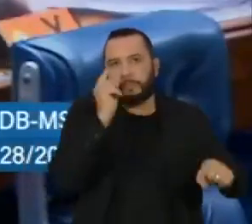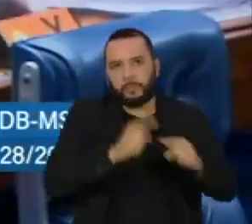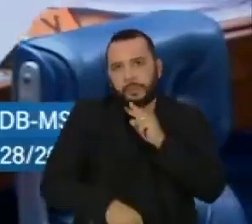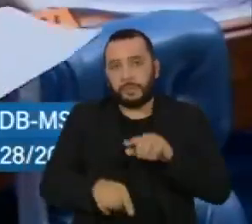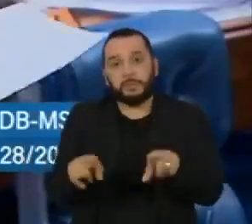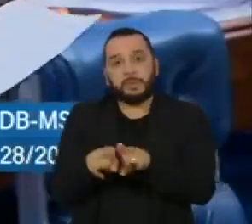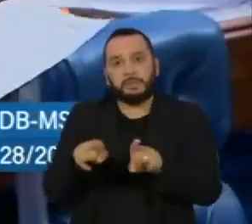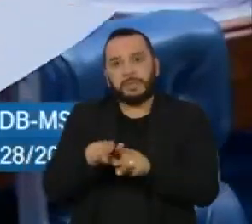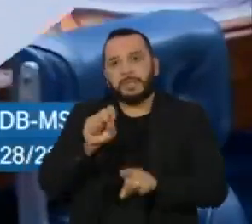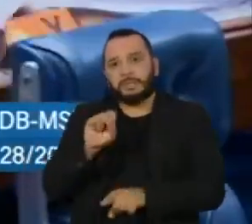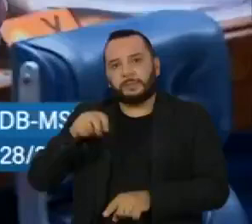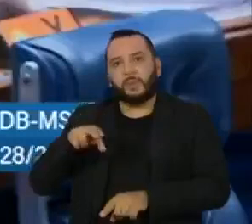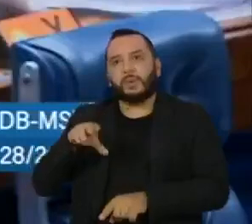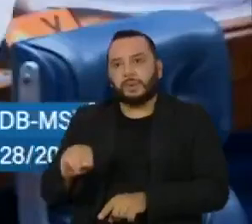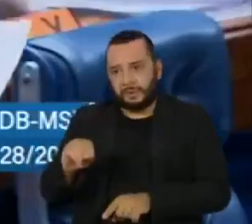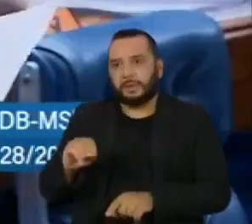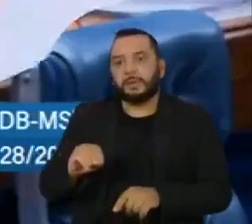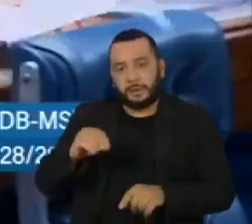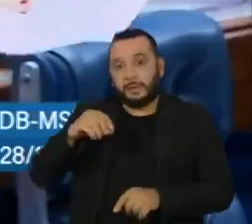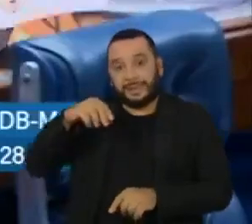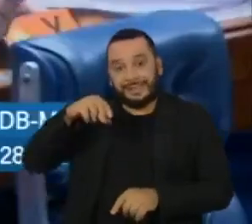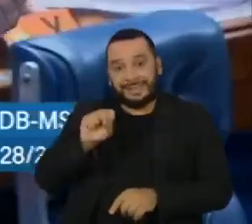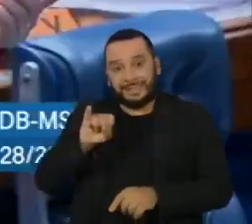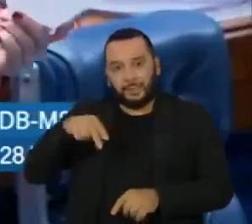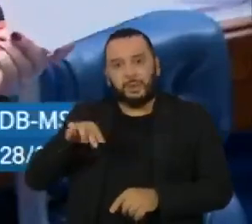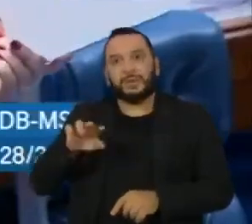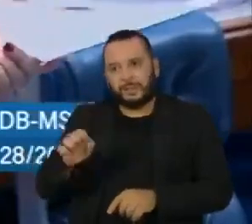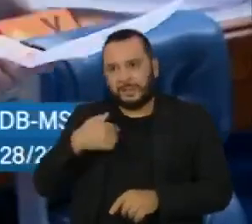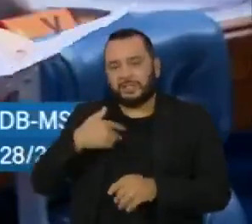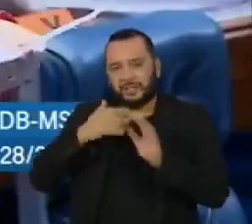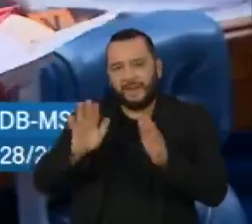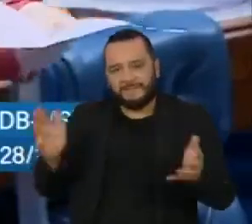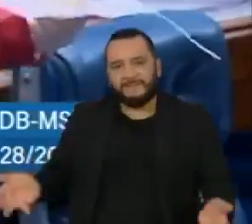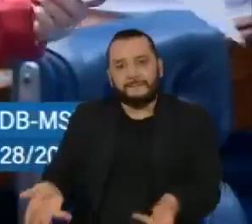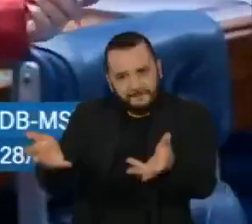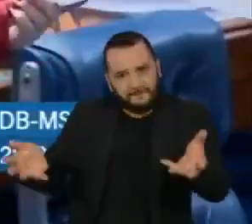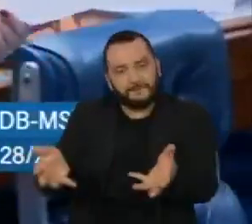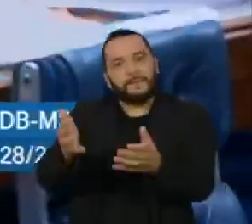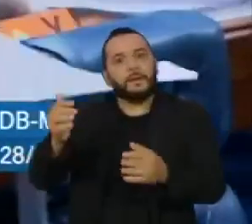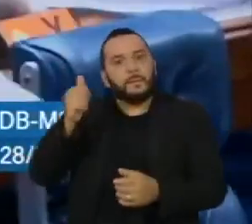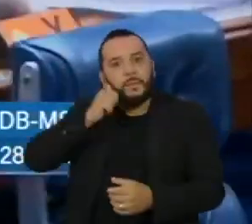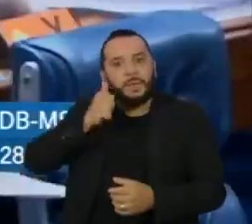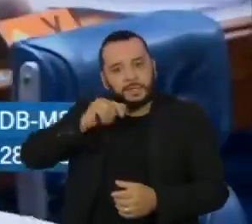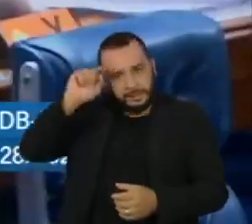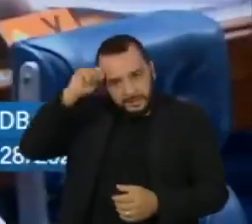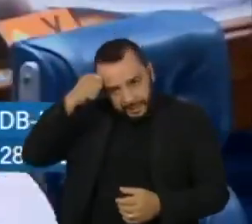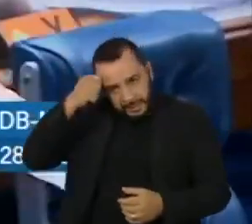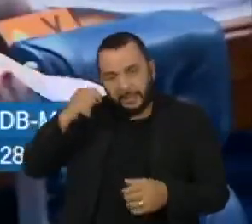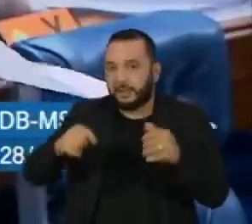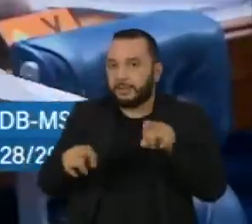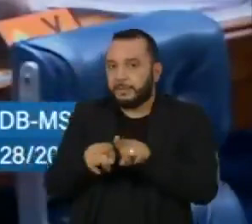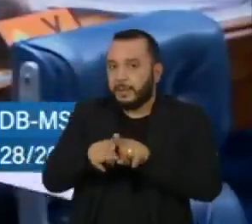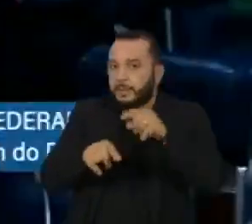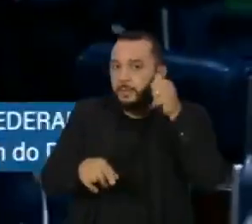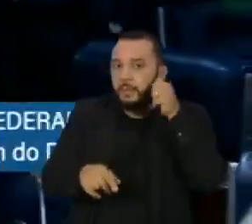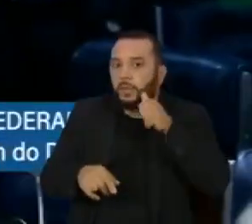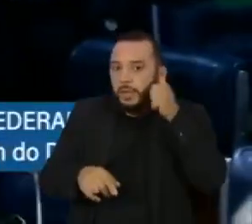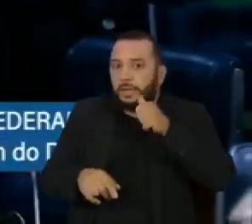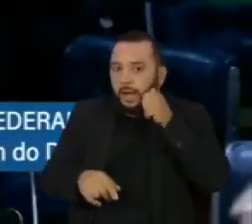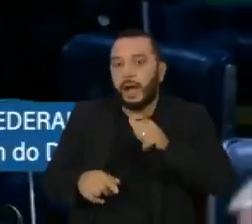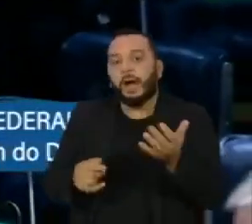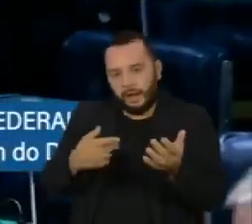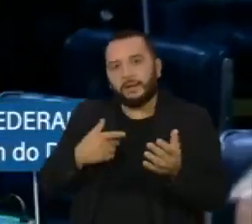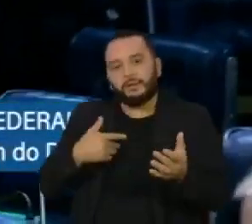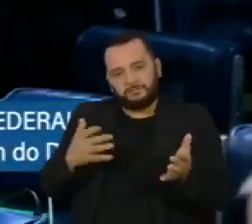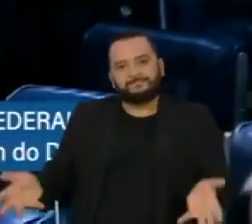por Simone tebet trás incentivos as candidaturas de pessoas negras e de mulheres a câmara dos deputados